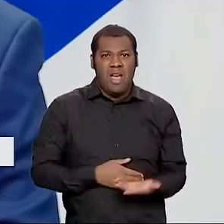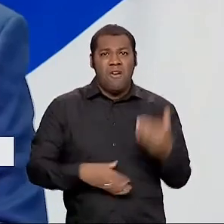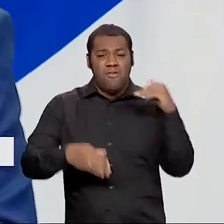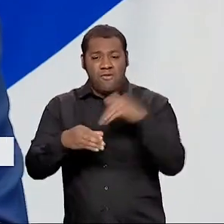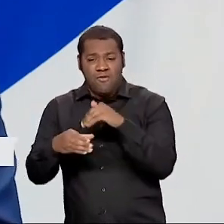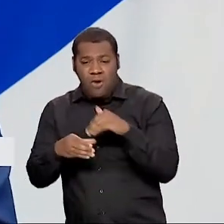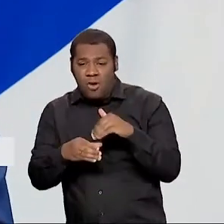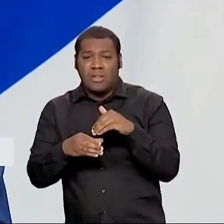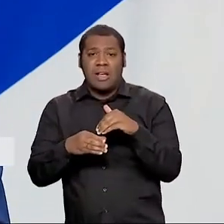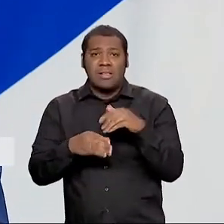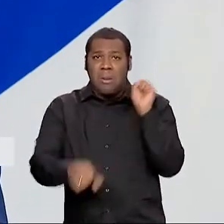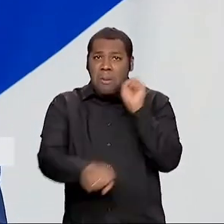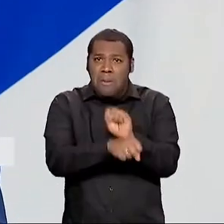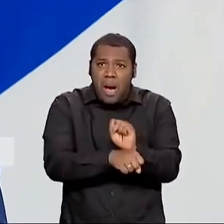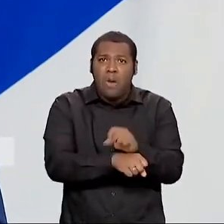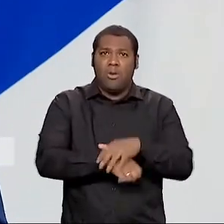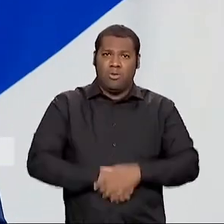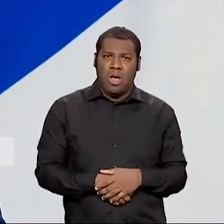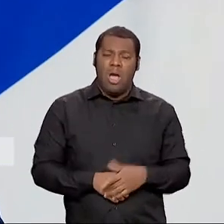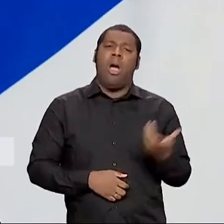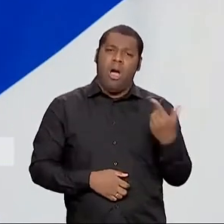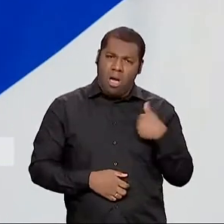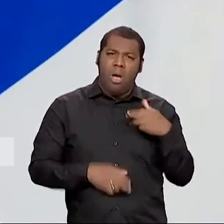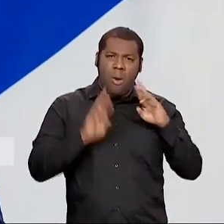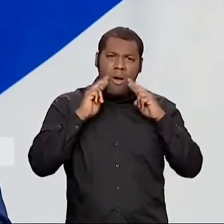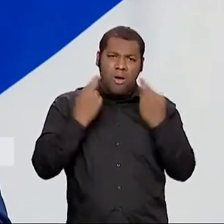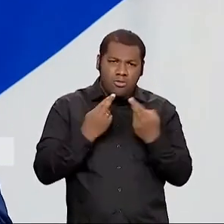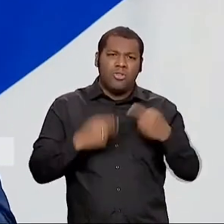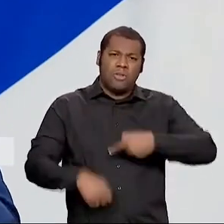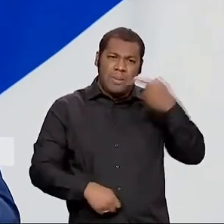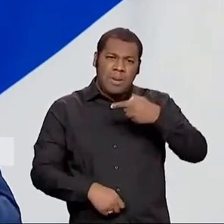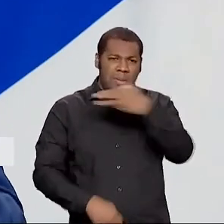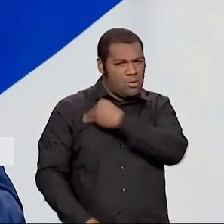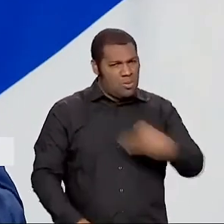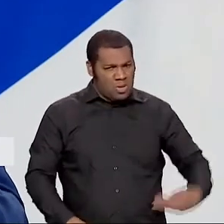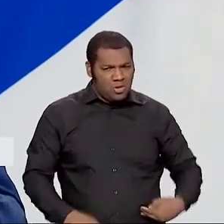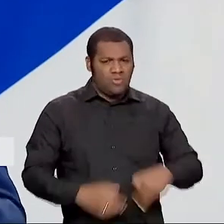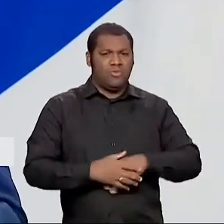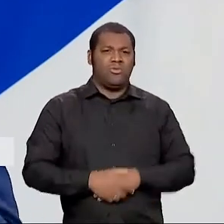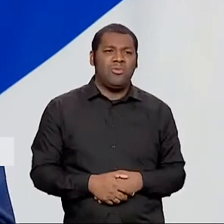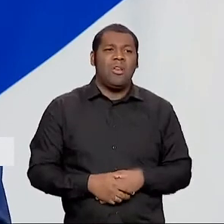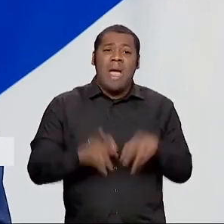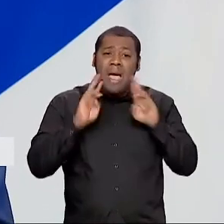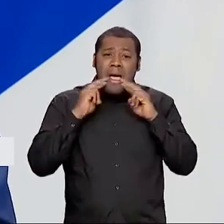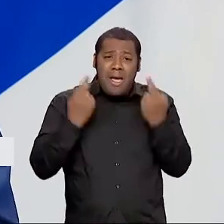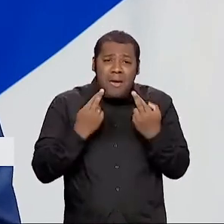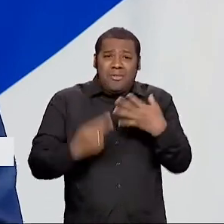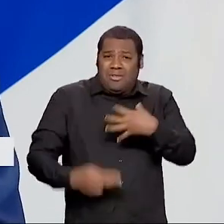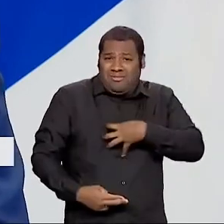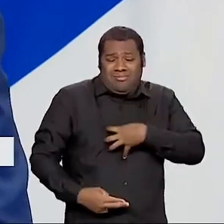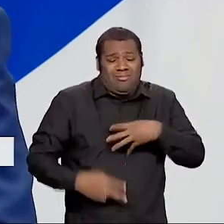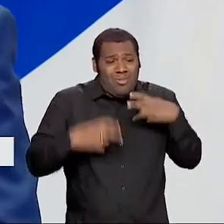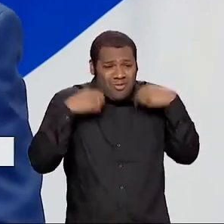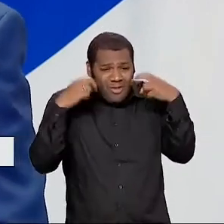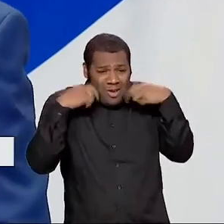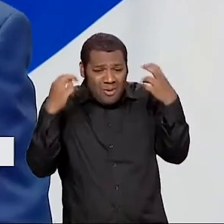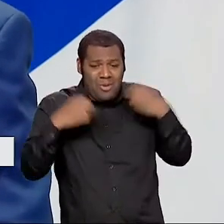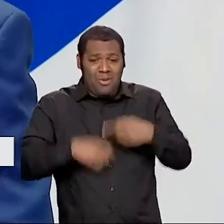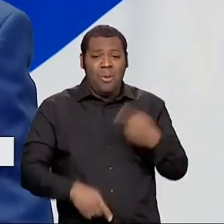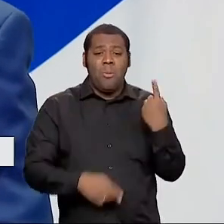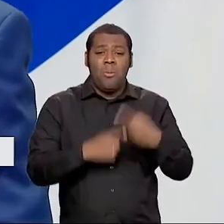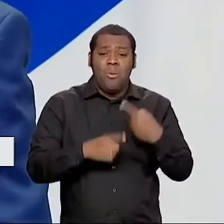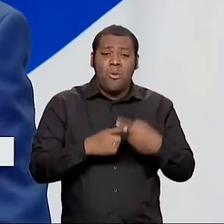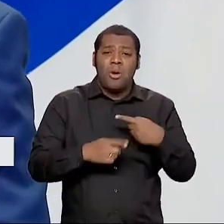tivemos uma boa reunião com o primeiro-ministro. É o tipo daquela reunião que você fica constrangido, porque o mundo